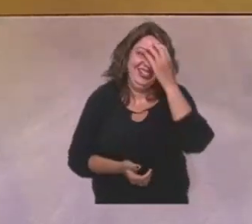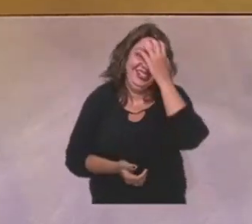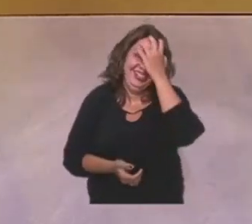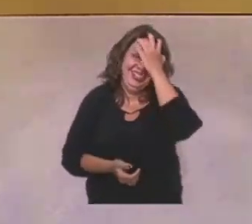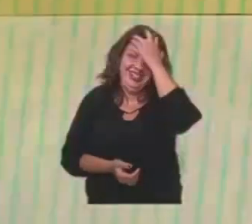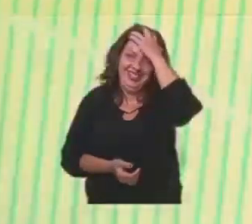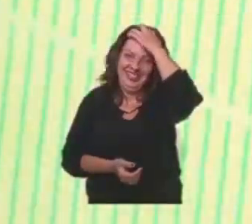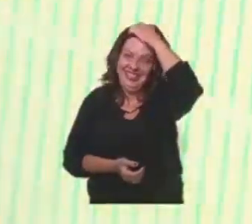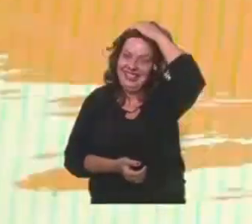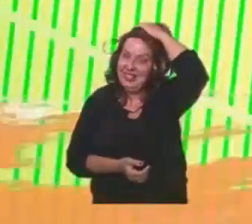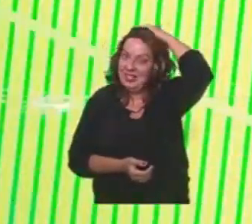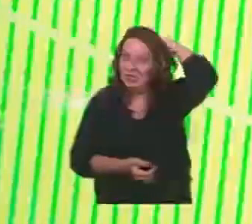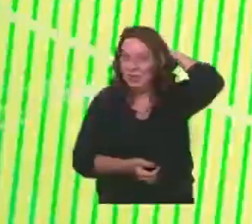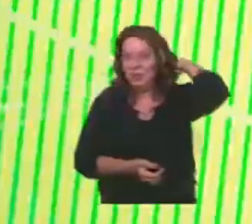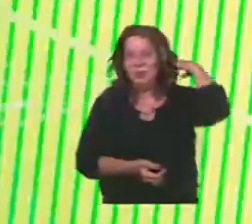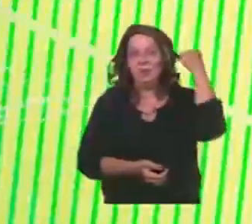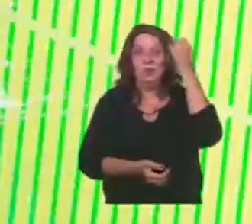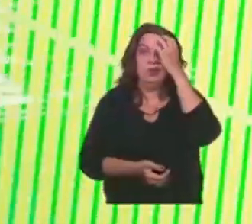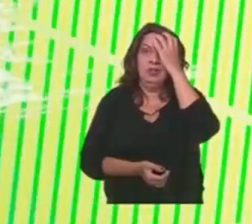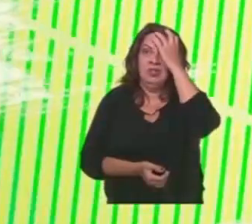tela.